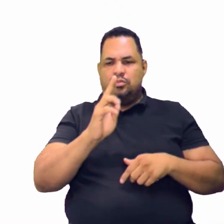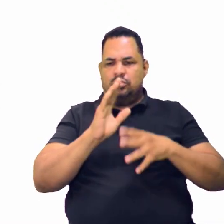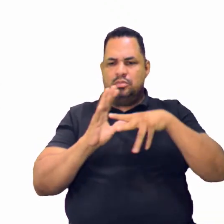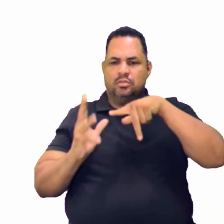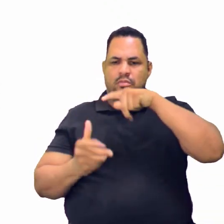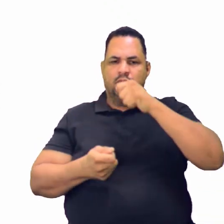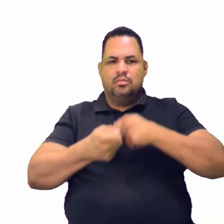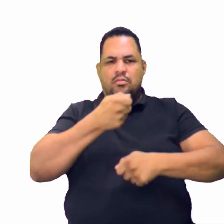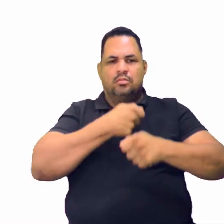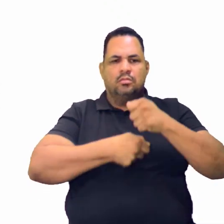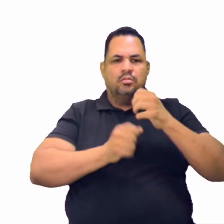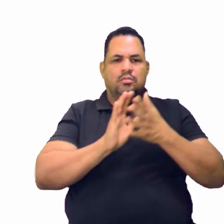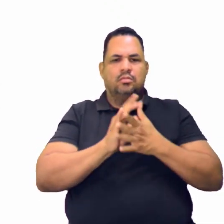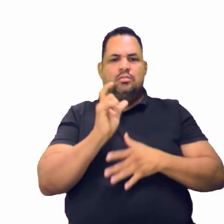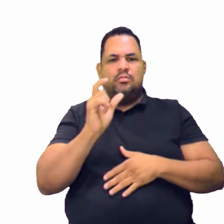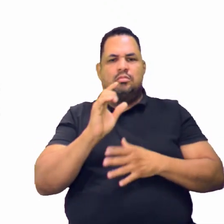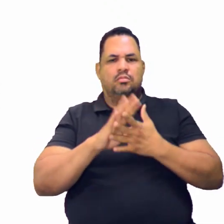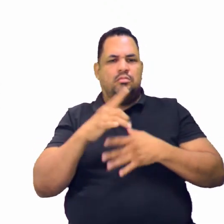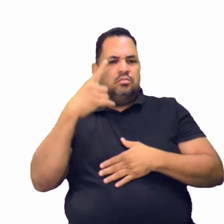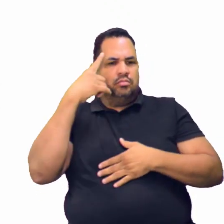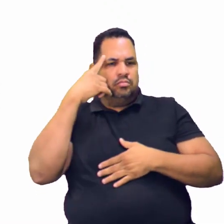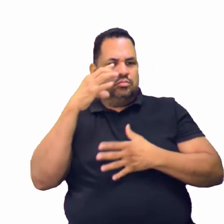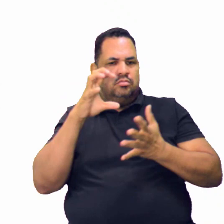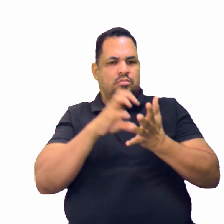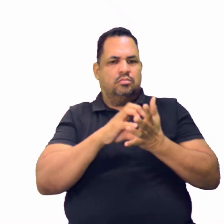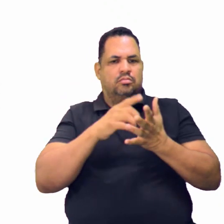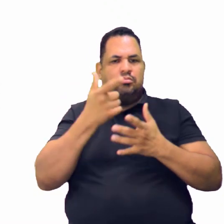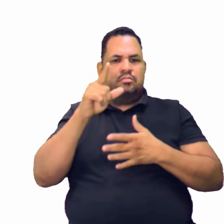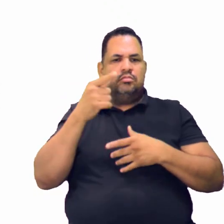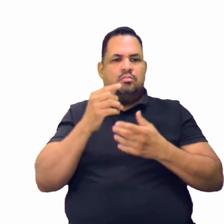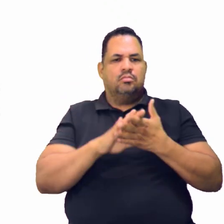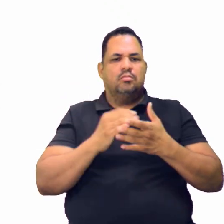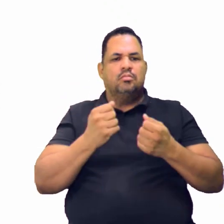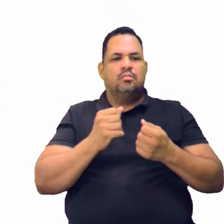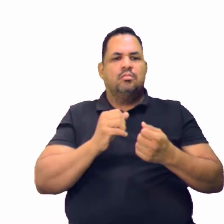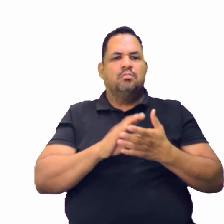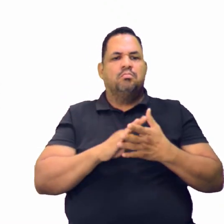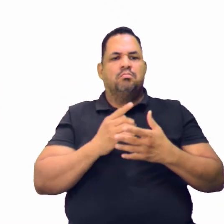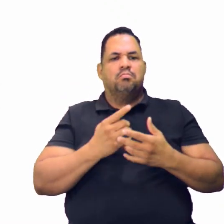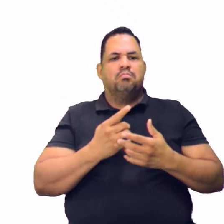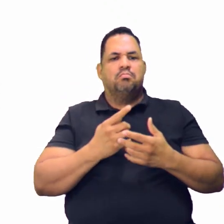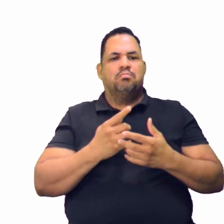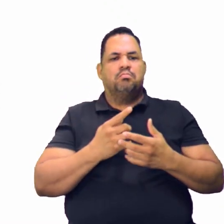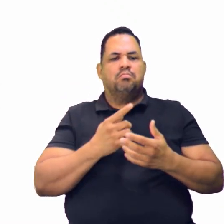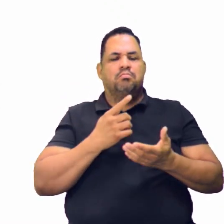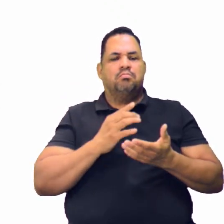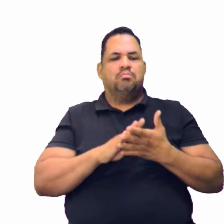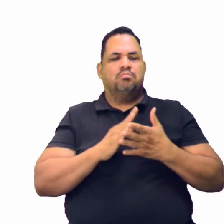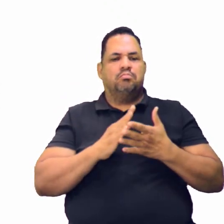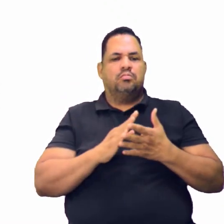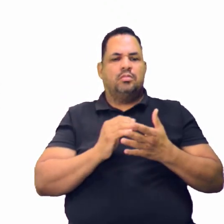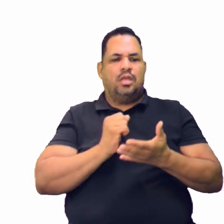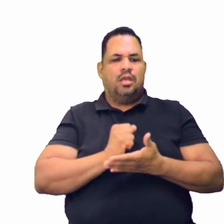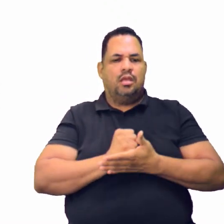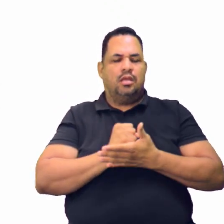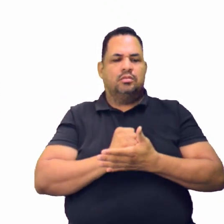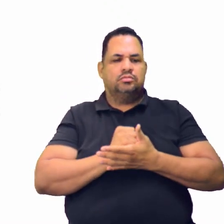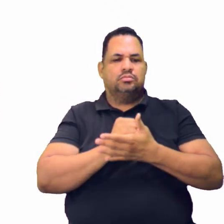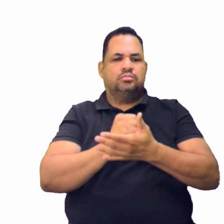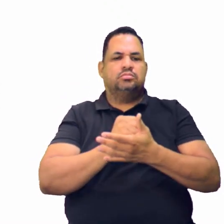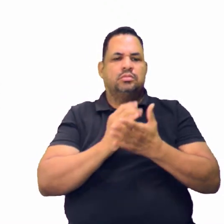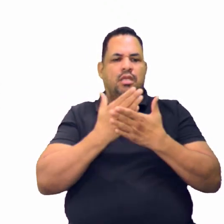capitalista. Em suas palavras, intuições, símbolos e outras armas, promete ajudá-lo a